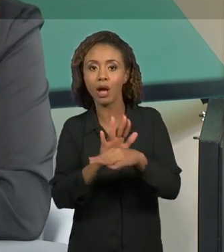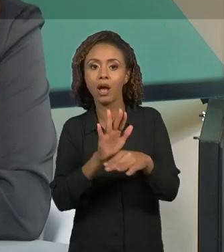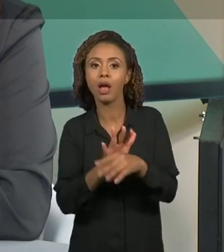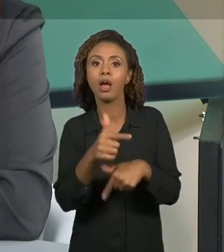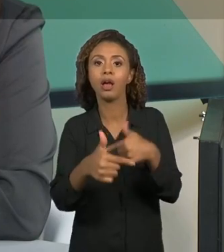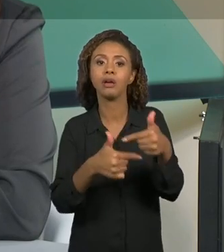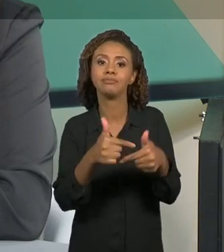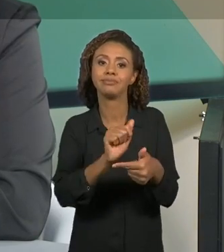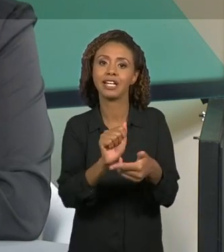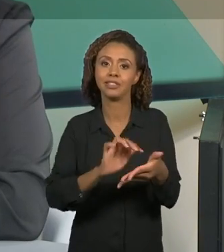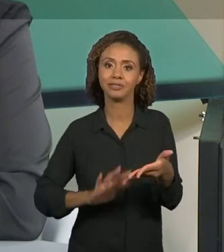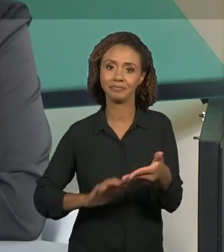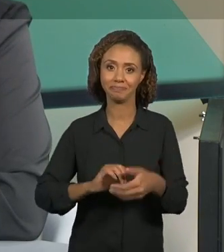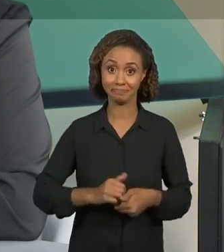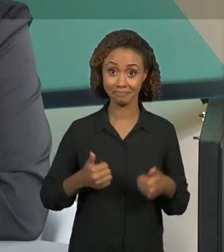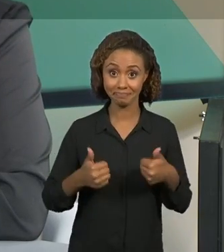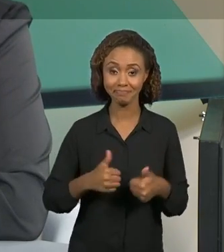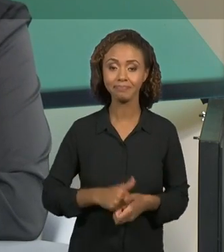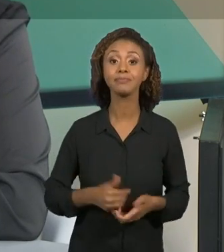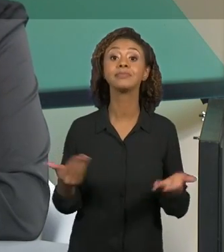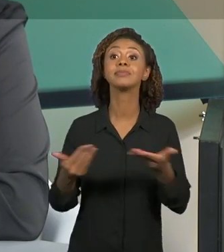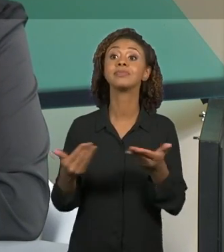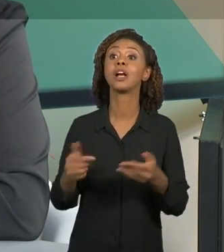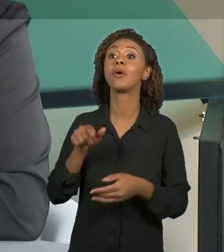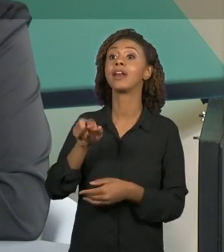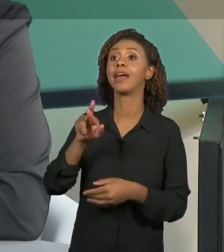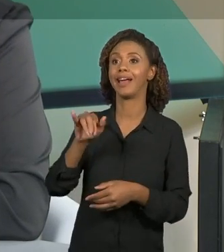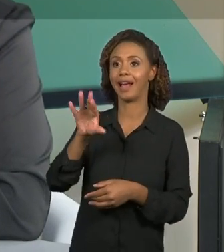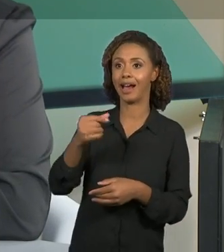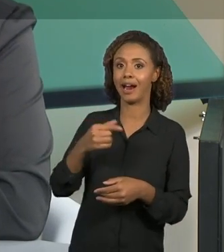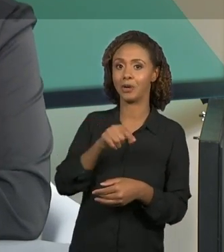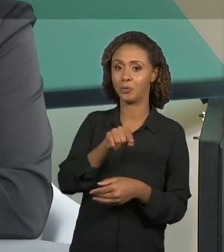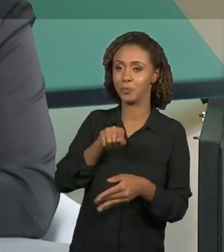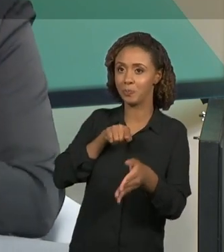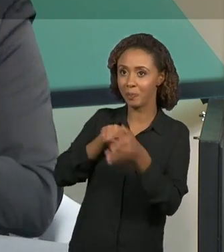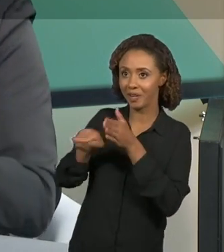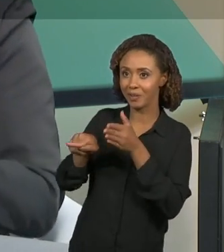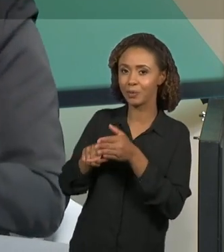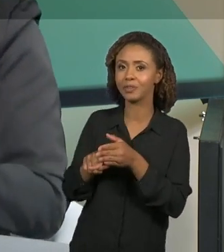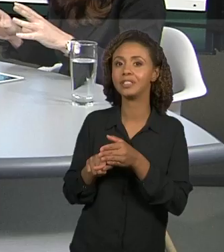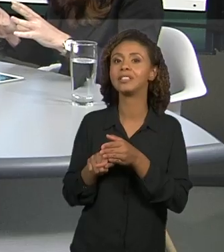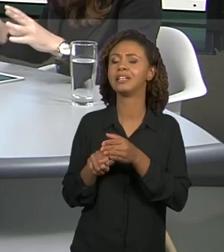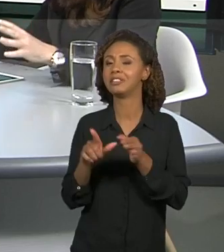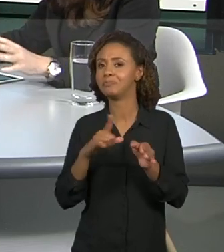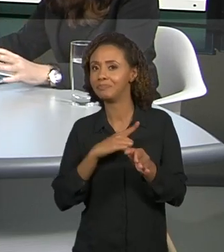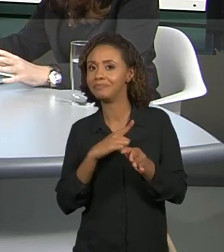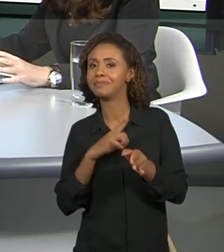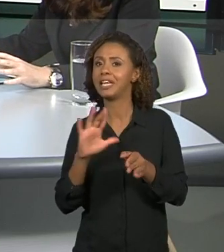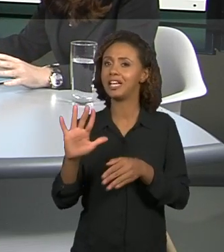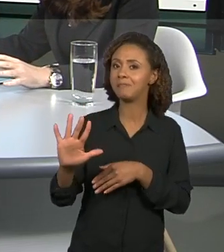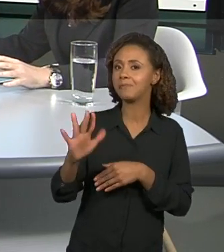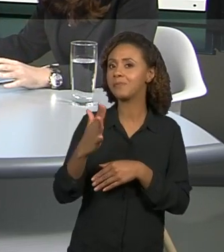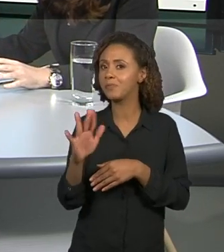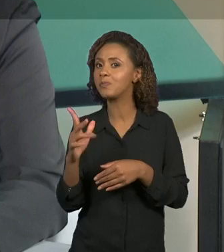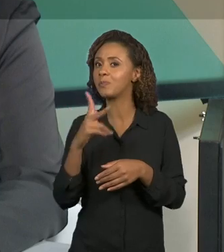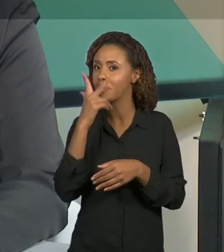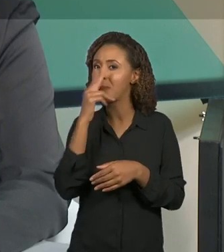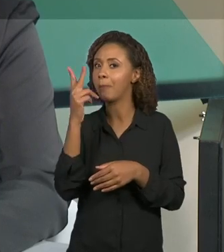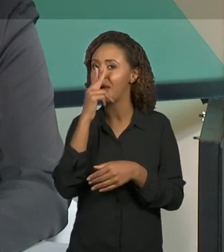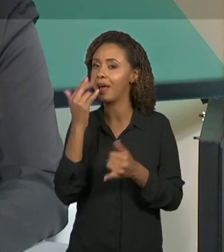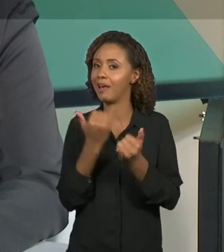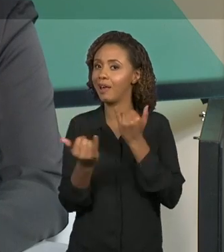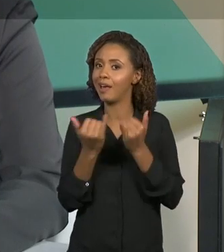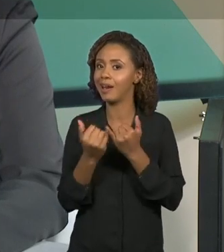tá então vamos agora tem uma pergunta para você ricardo e aí a gente vai ela é bem próxima aqui de projeto integrador tá